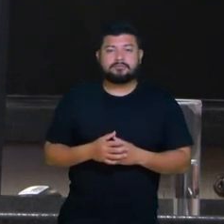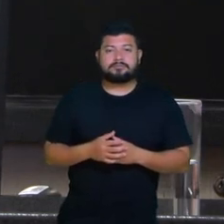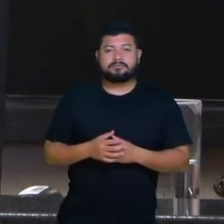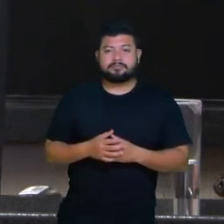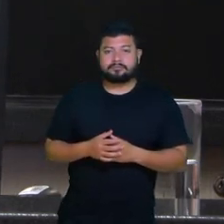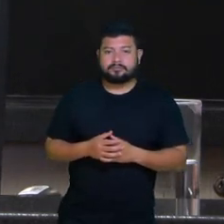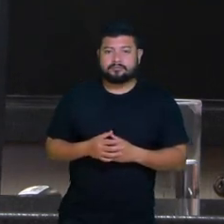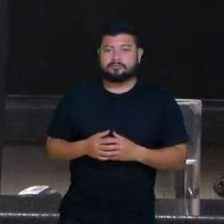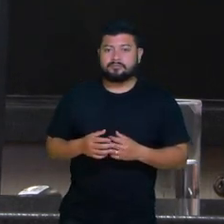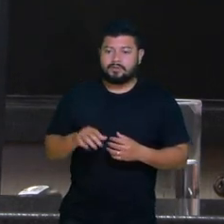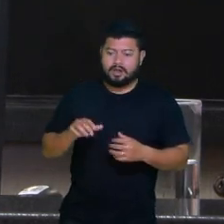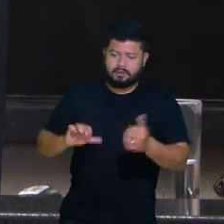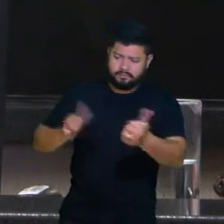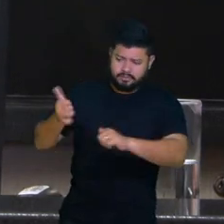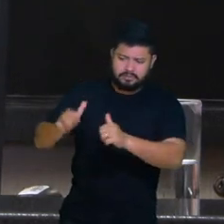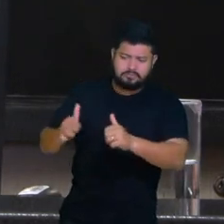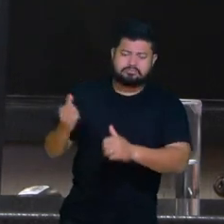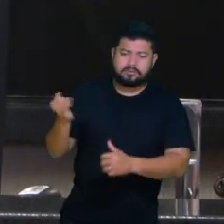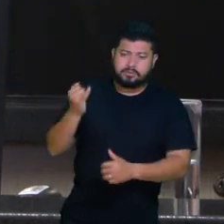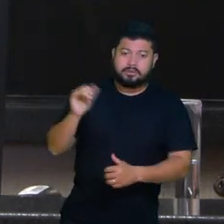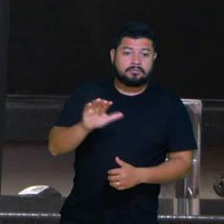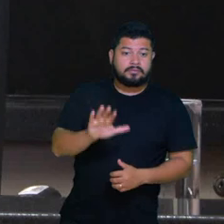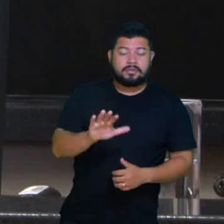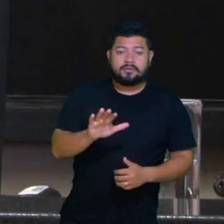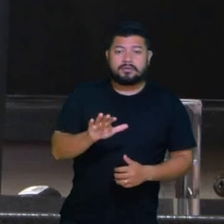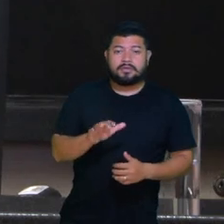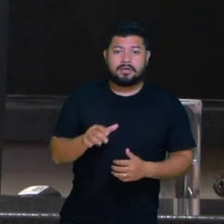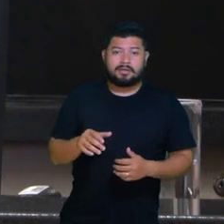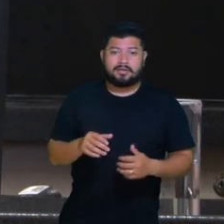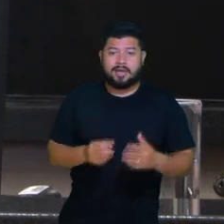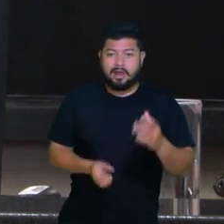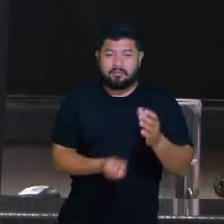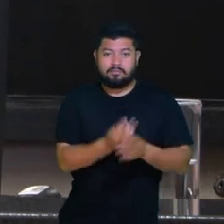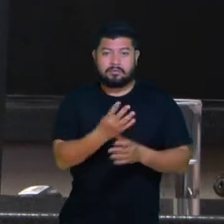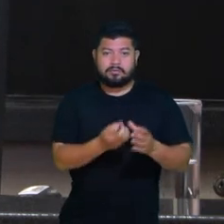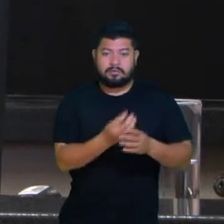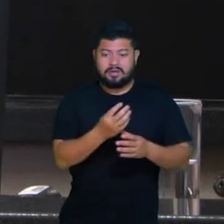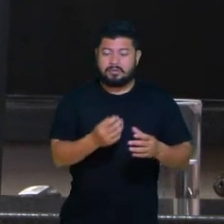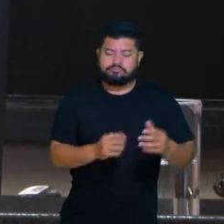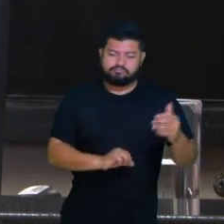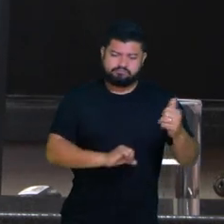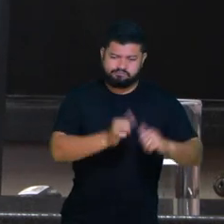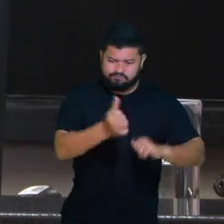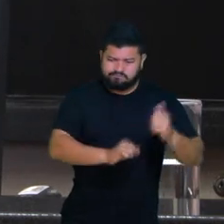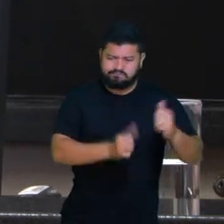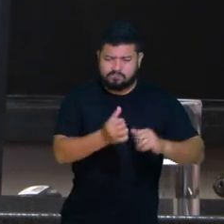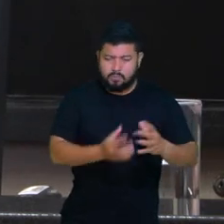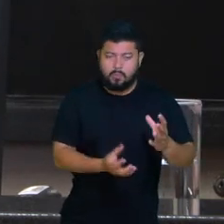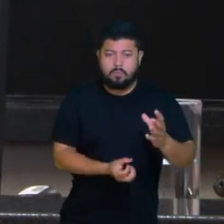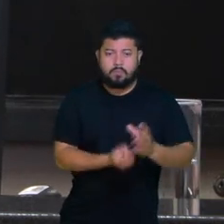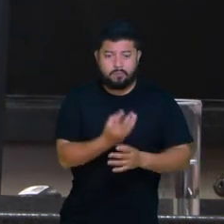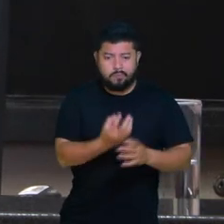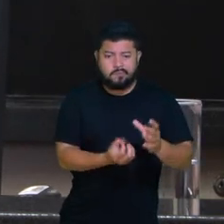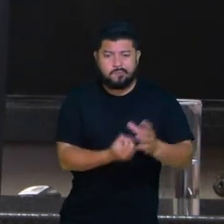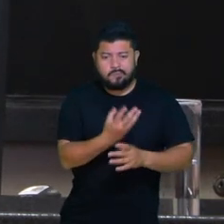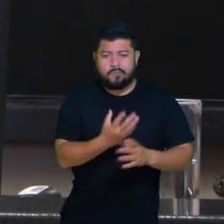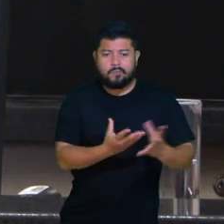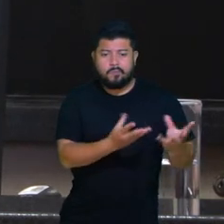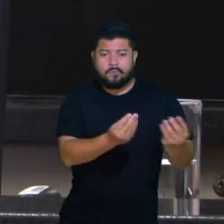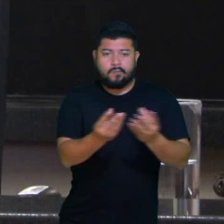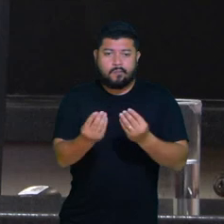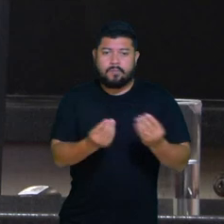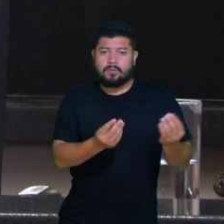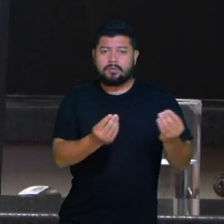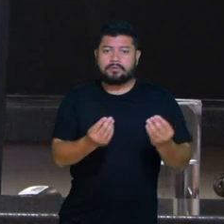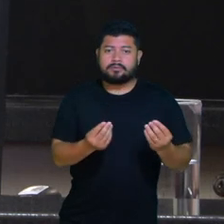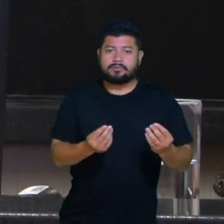extremamente importantes mas eh elas se produzem muito mais para produzir essa